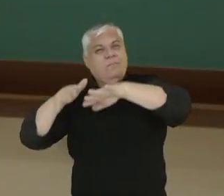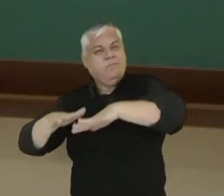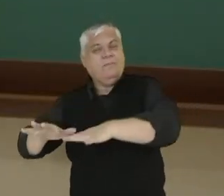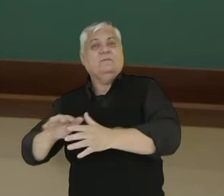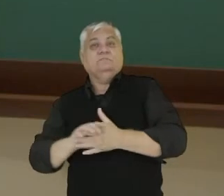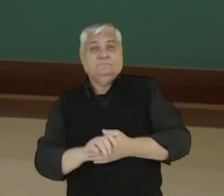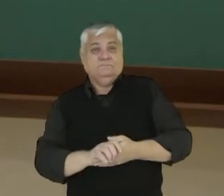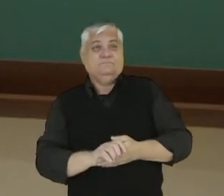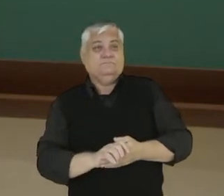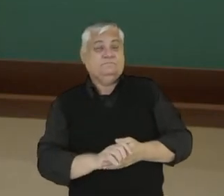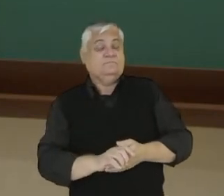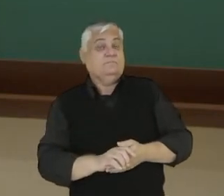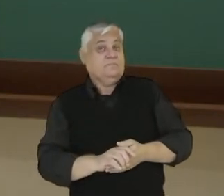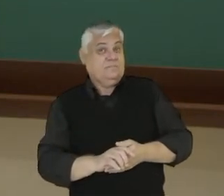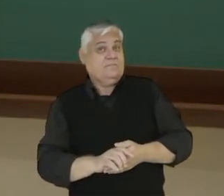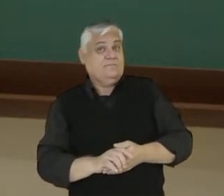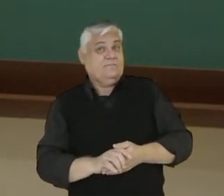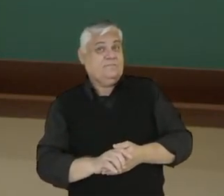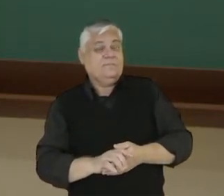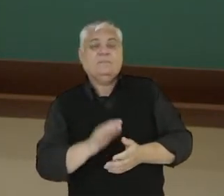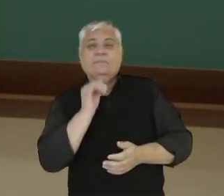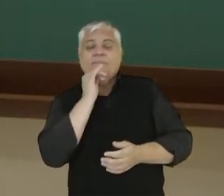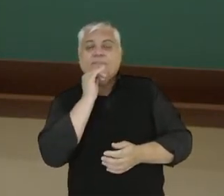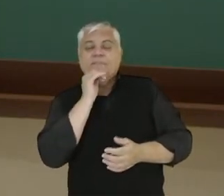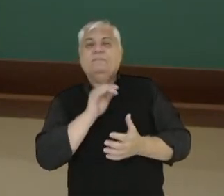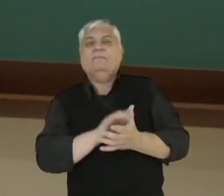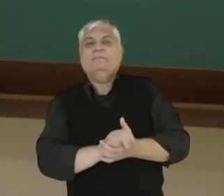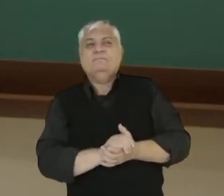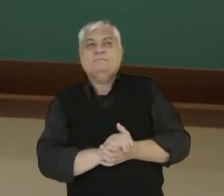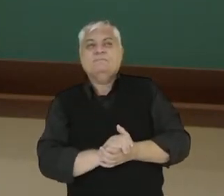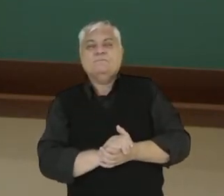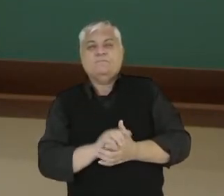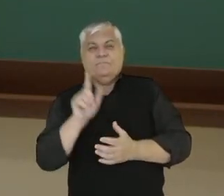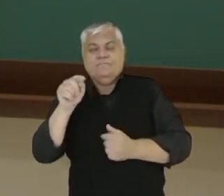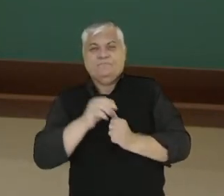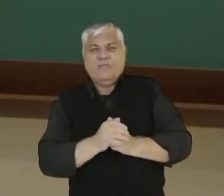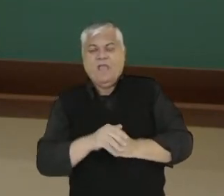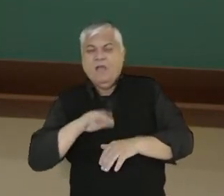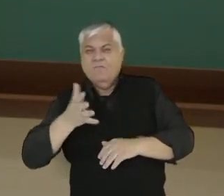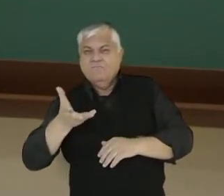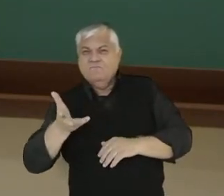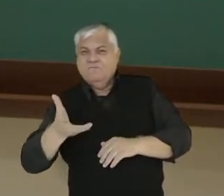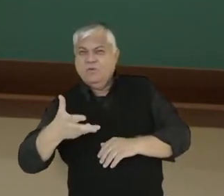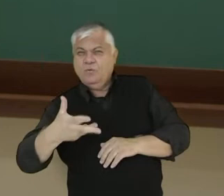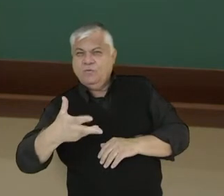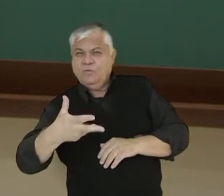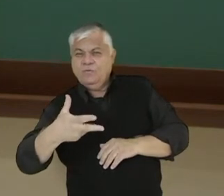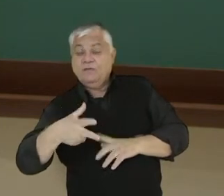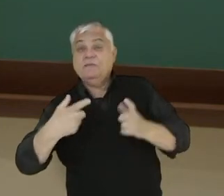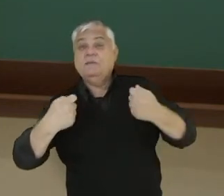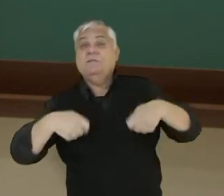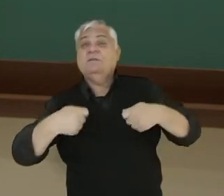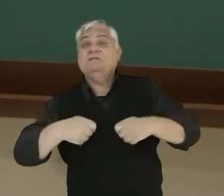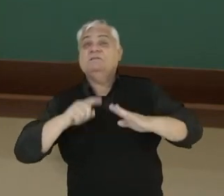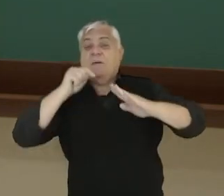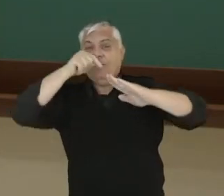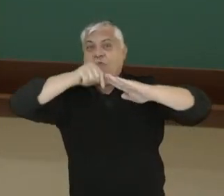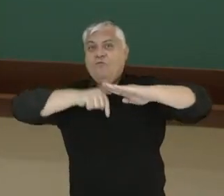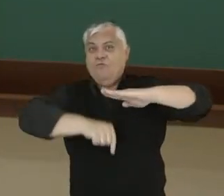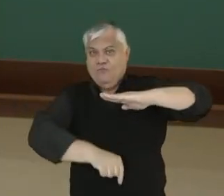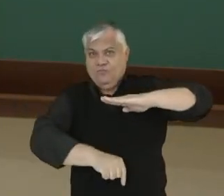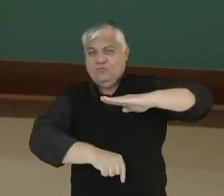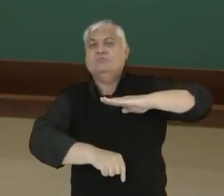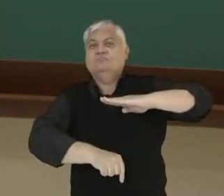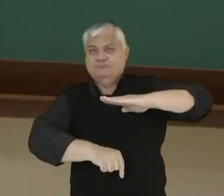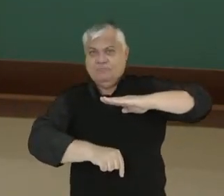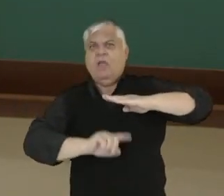destacar o seguinte, pessoal. Você sabia que a velocidade da onda depende bastante da profundidade?